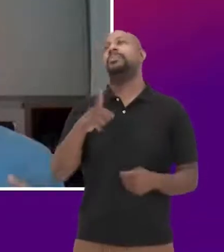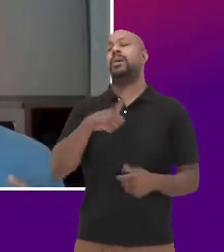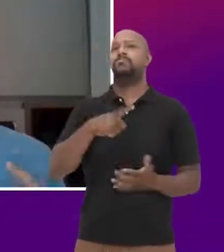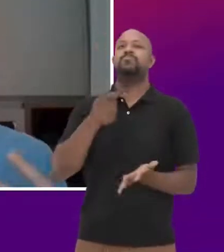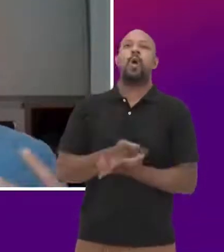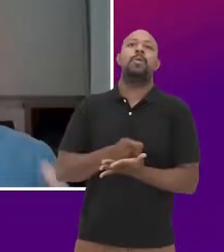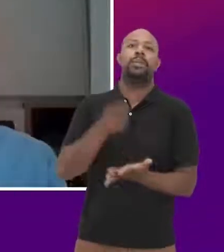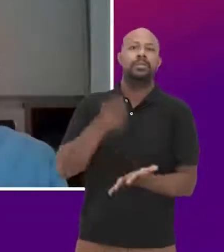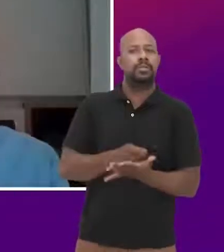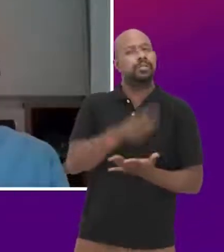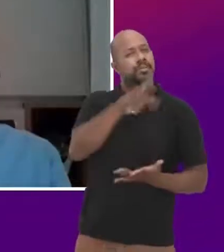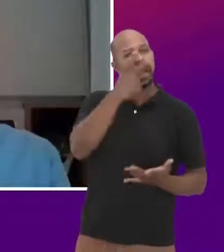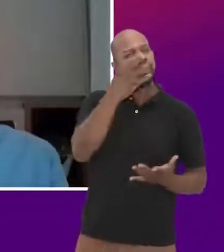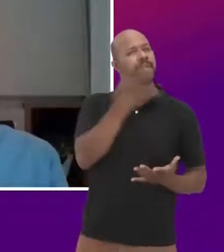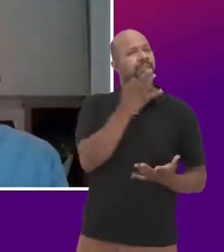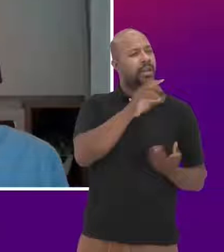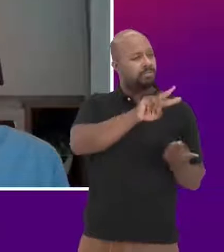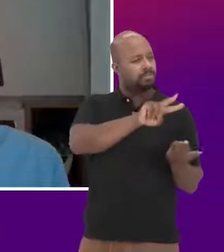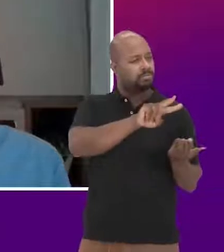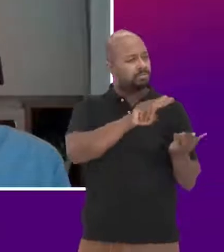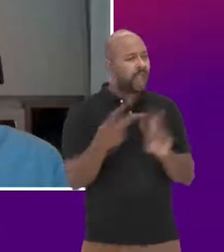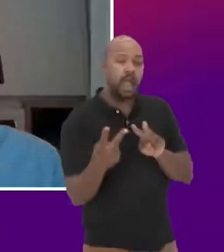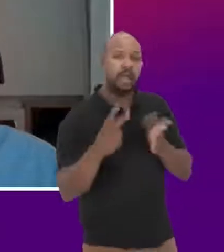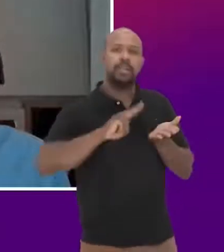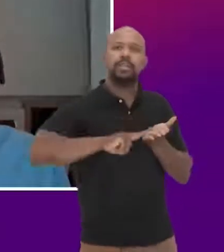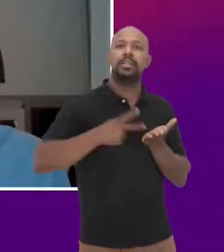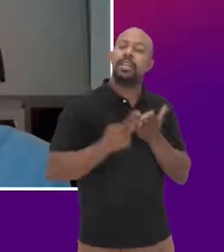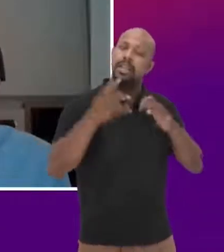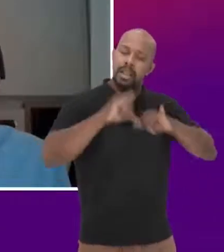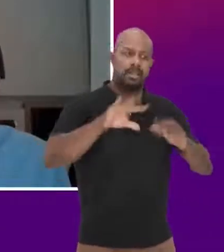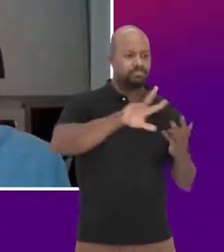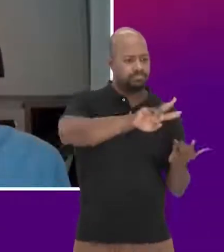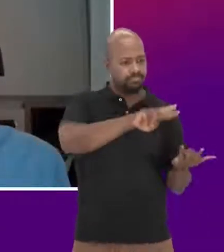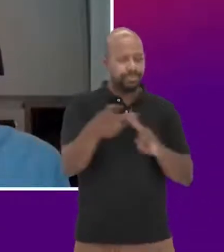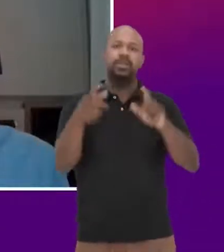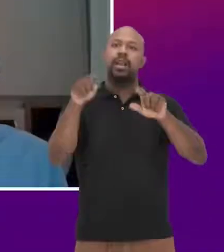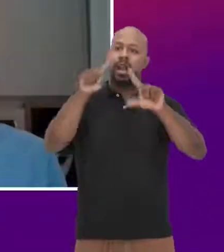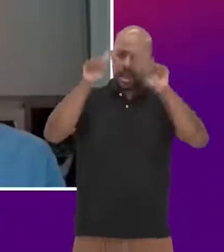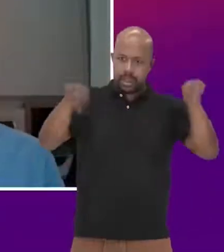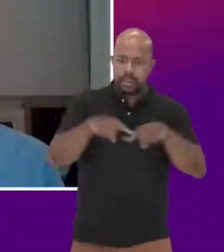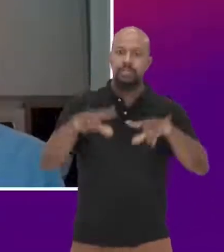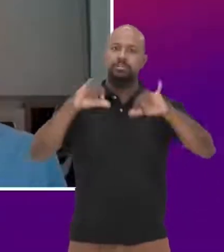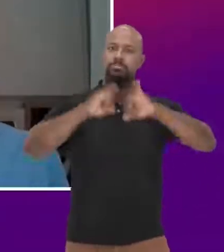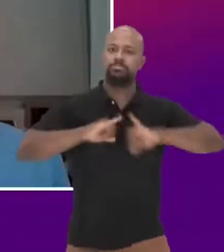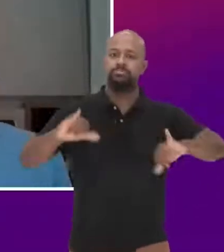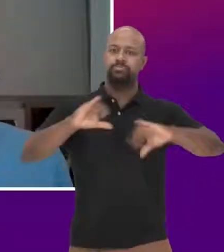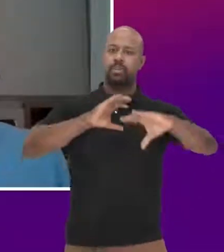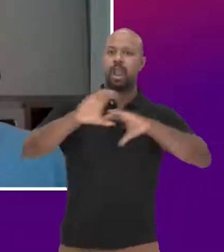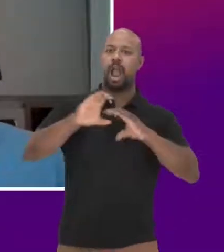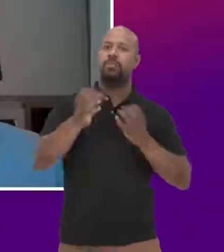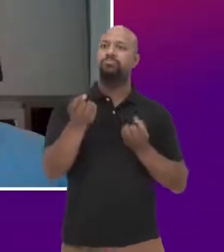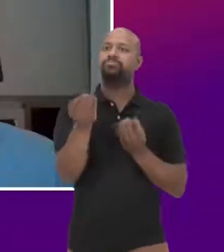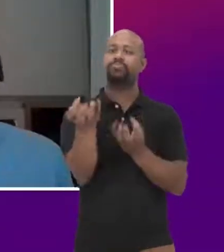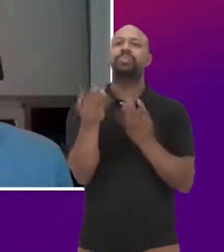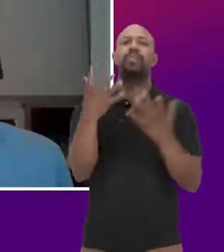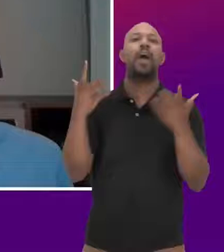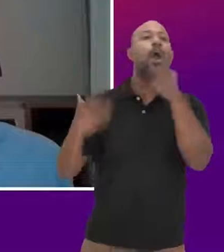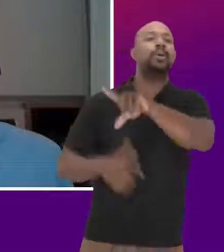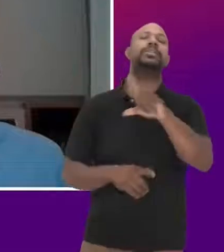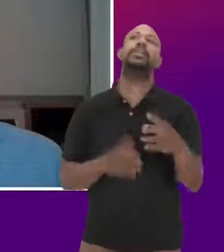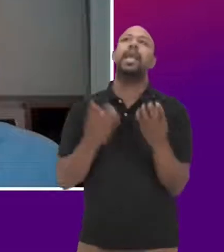grande obrigação de traduzir isso nas peças de comunicação que a gente vai fazer e que vai conseguir, vamos dizer